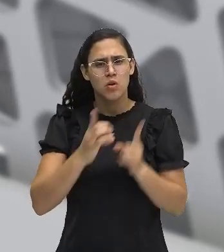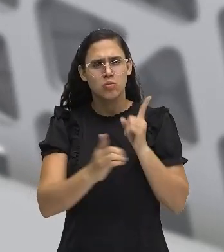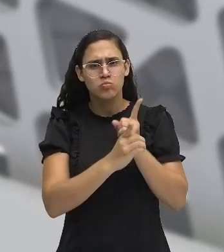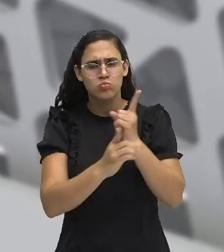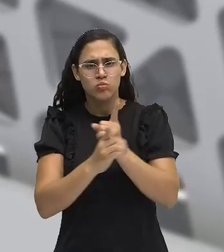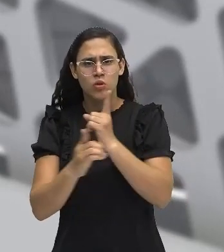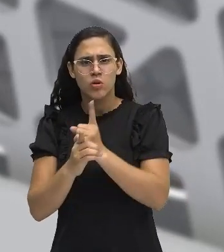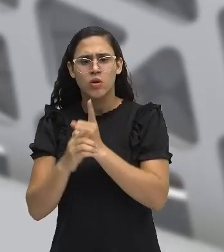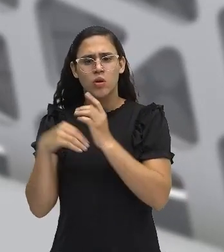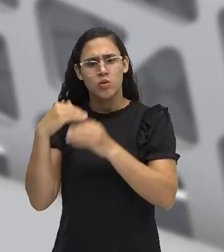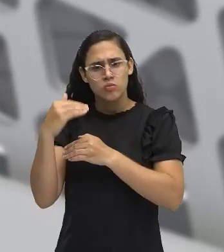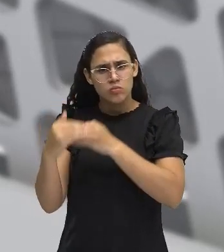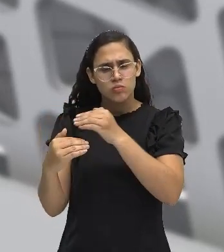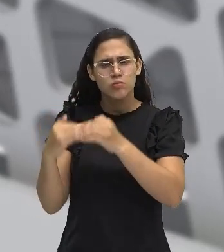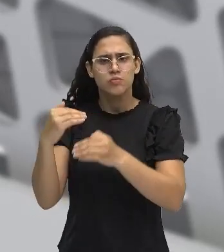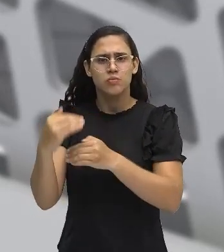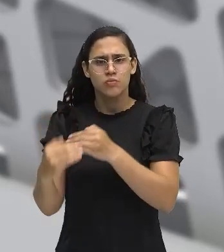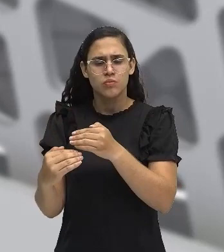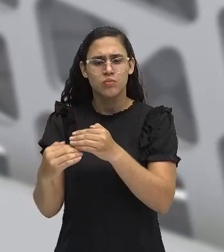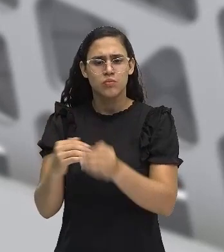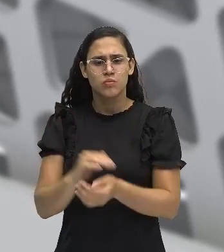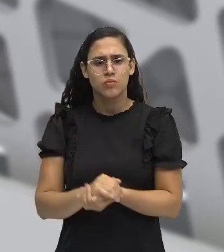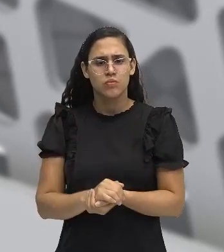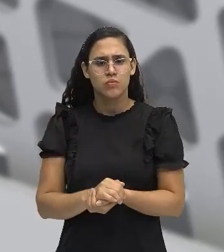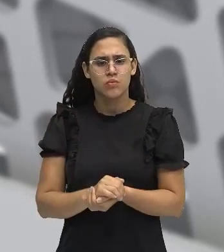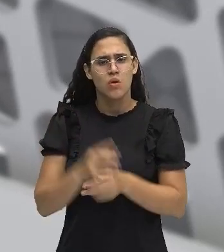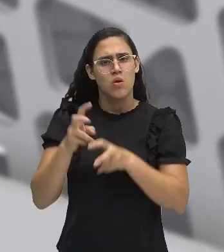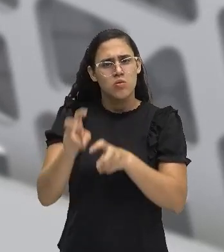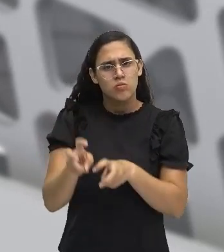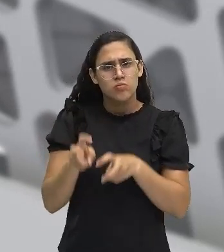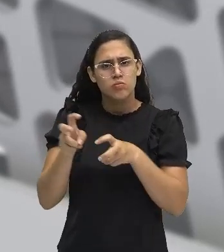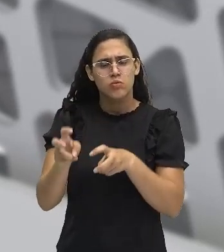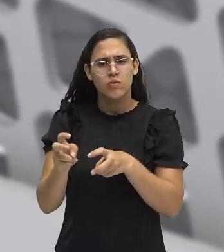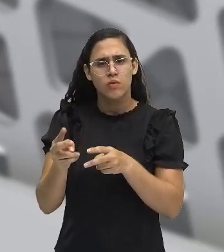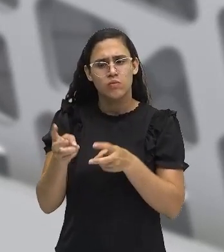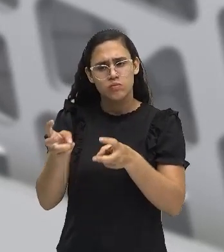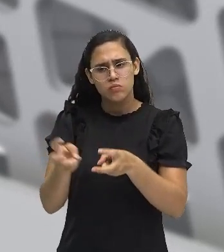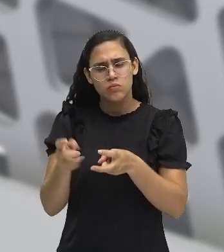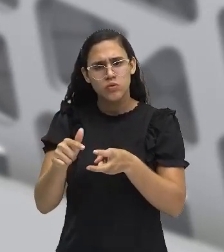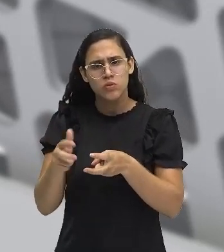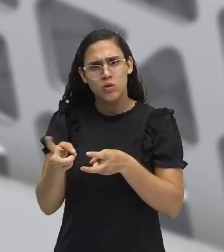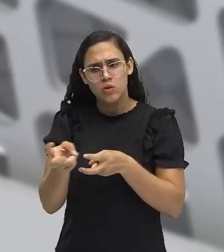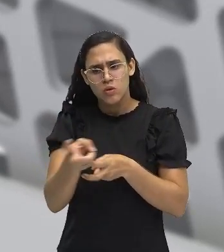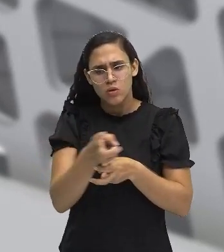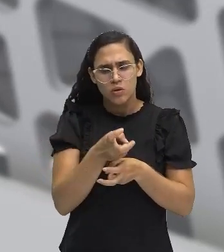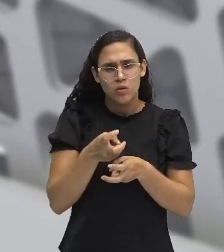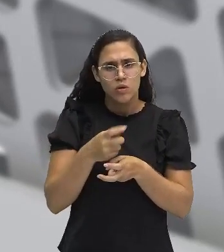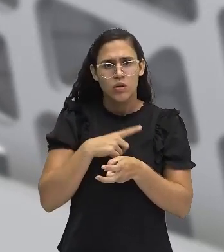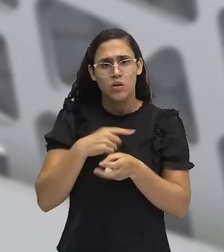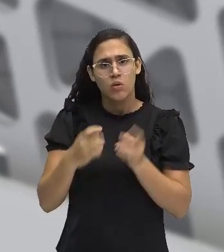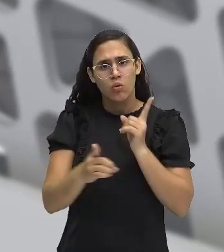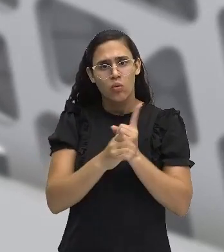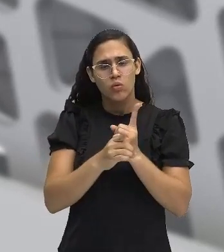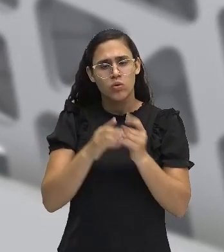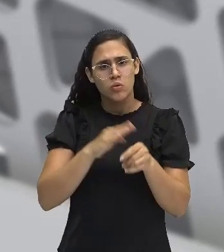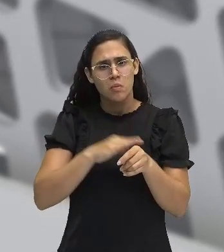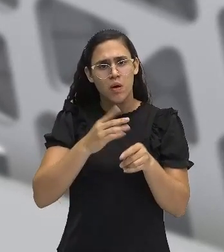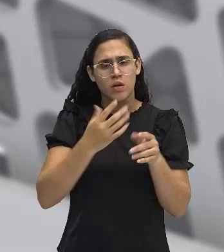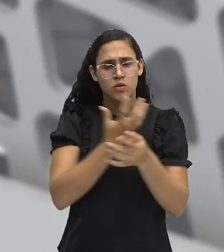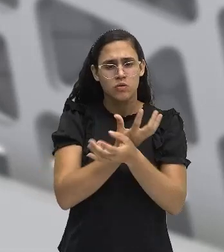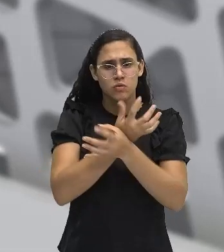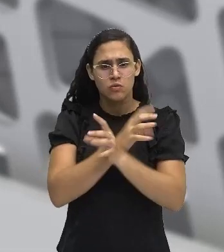descoberto cada vez mais que se vai ali escavar algum local, se descobre mais coisas, então sempre estamos aí